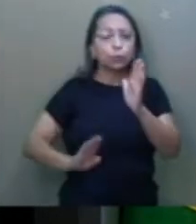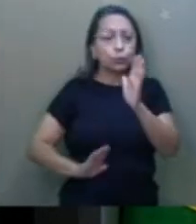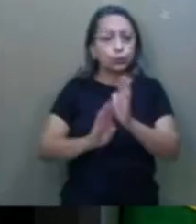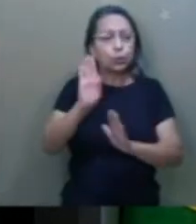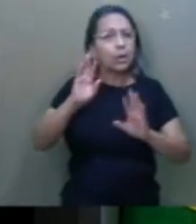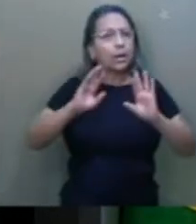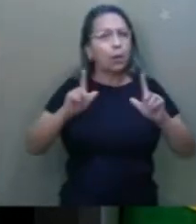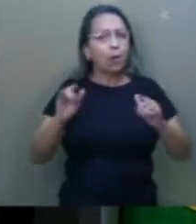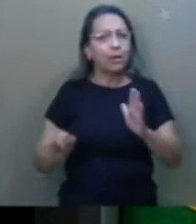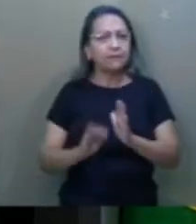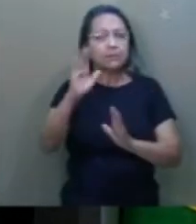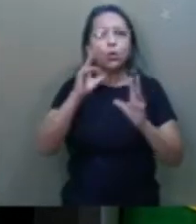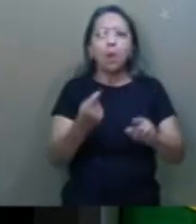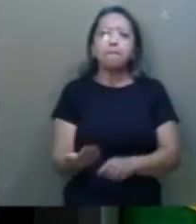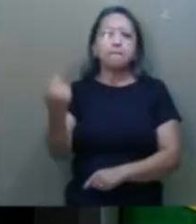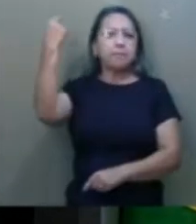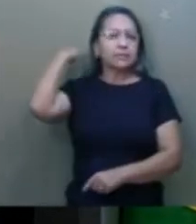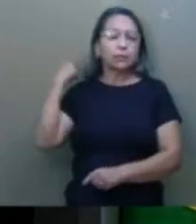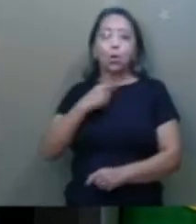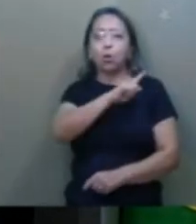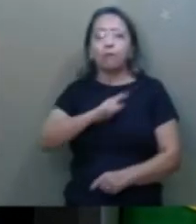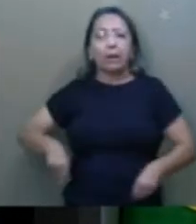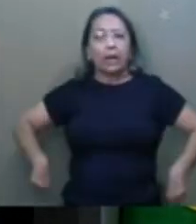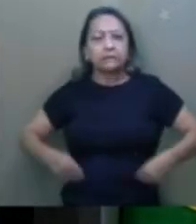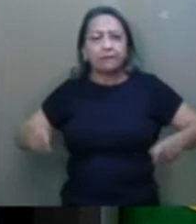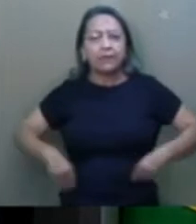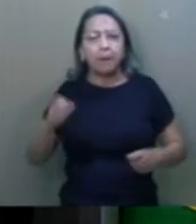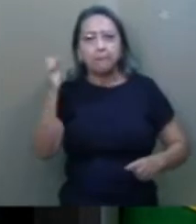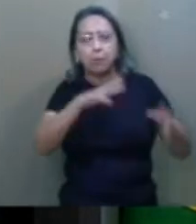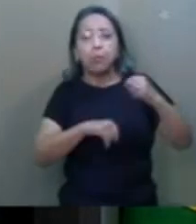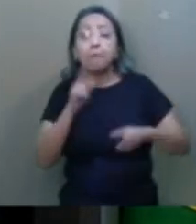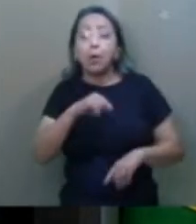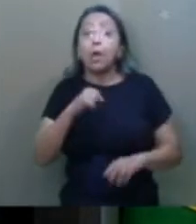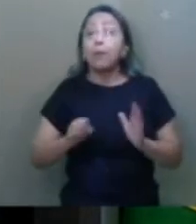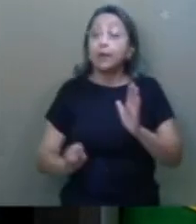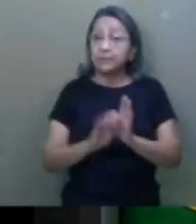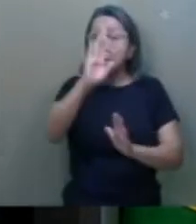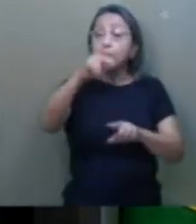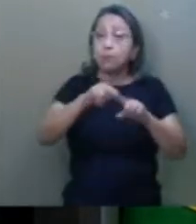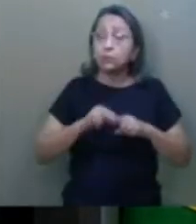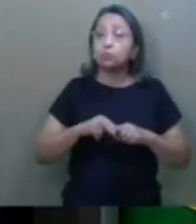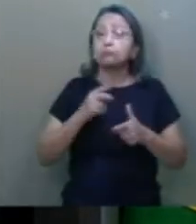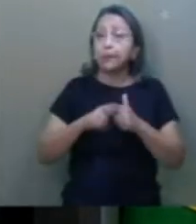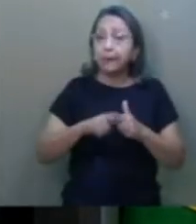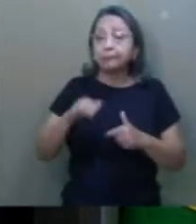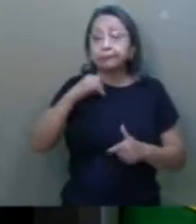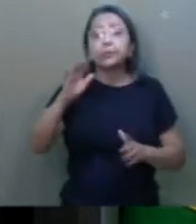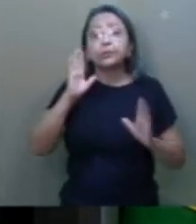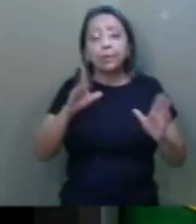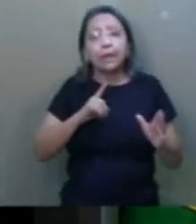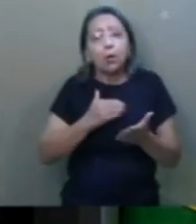Não é uma inflação como no passado, porque os governos gastavam mal. É uma inflação por conta de uma crise energética que já está